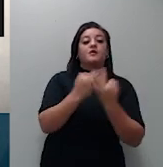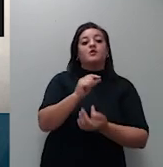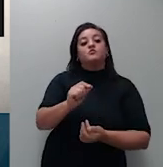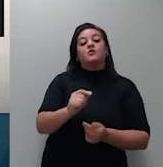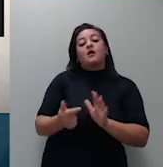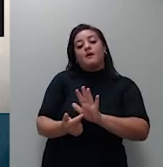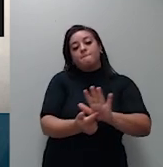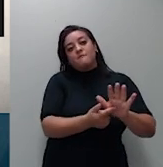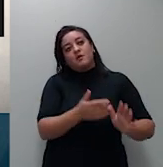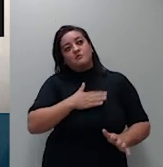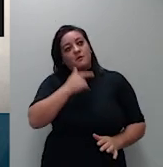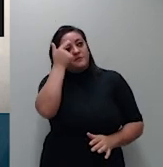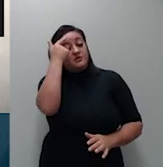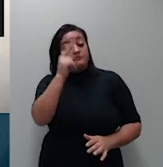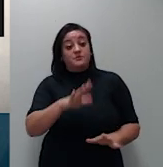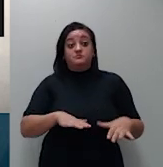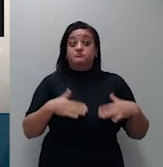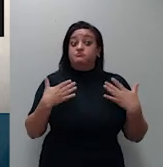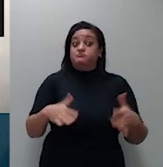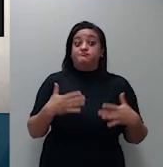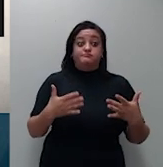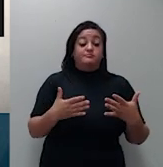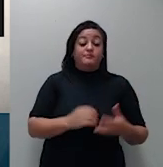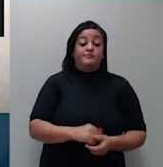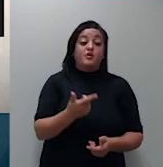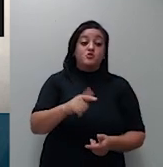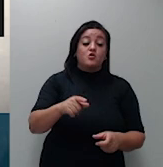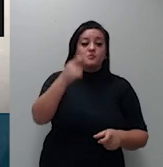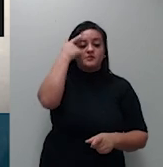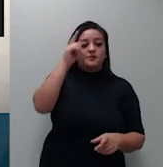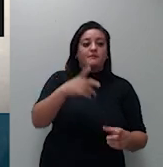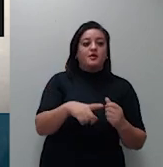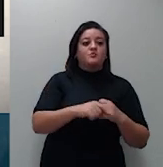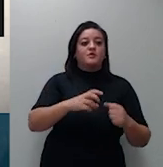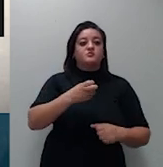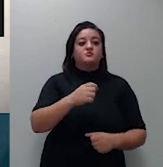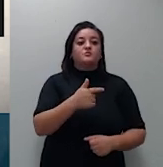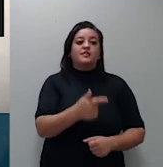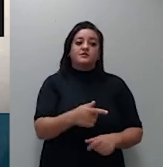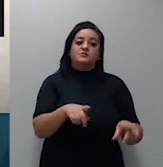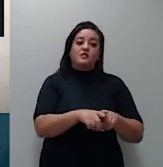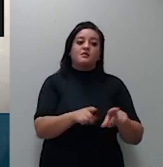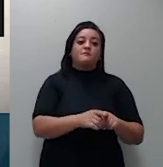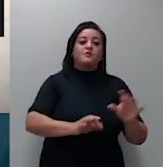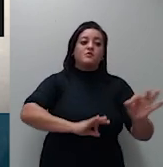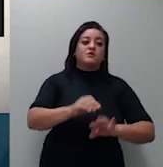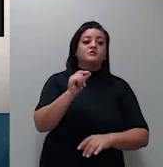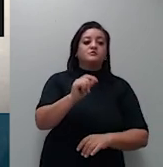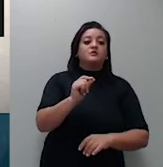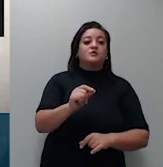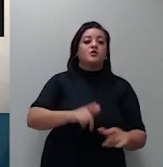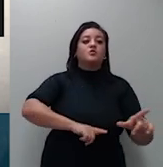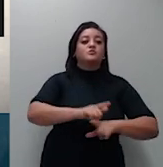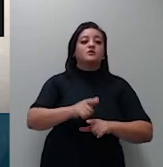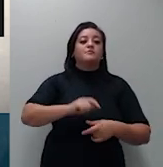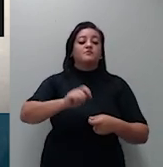juízo absurdo e outra parte o Artigo 57 estabelece que a alteração